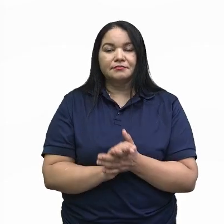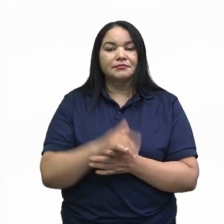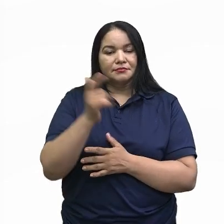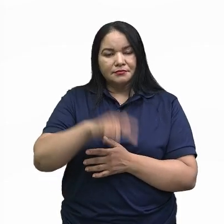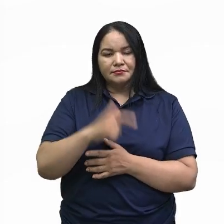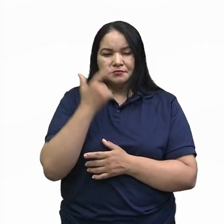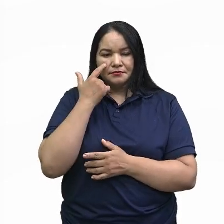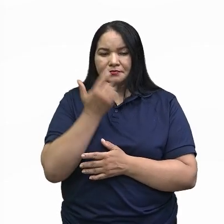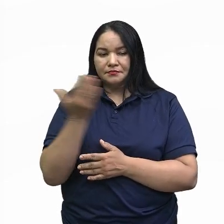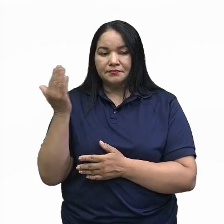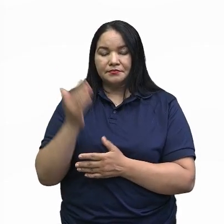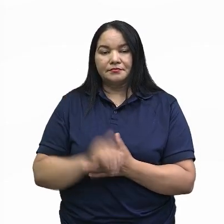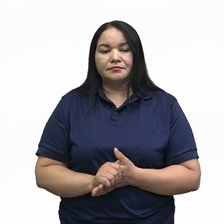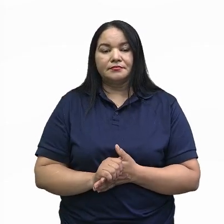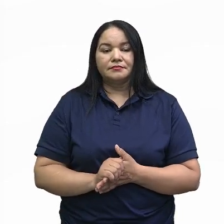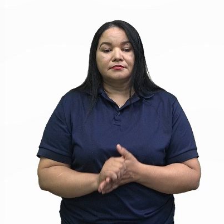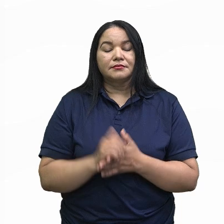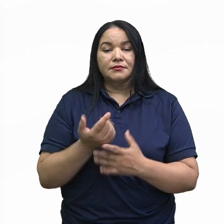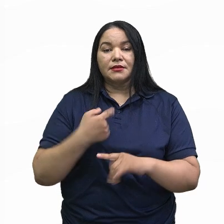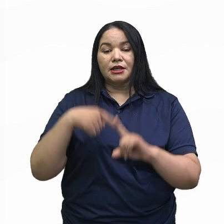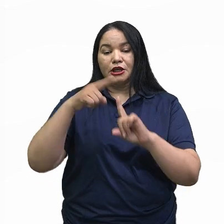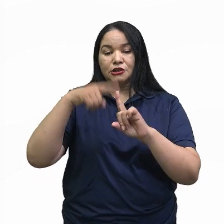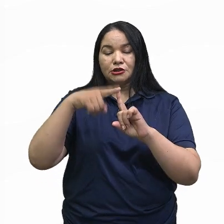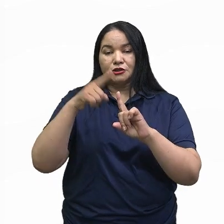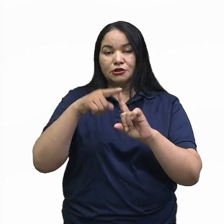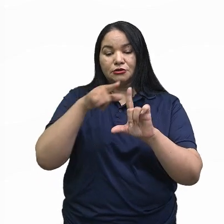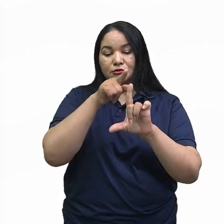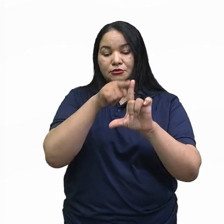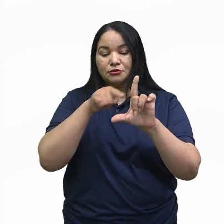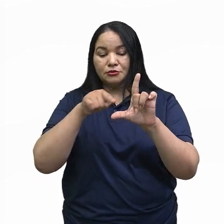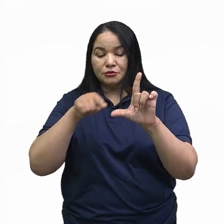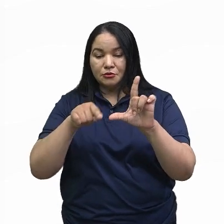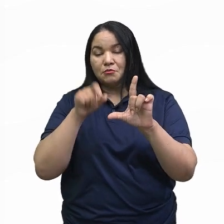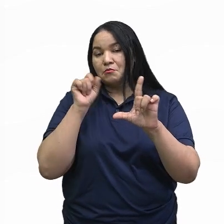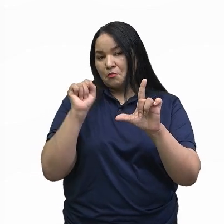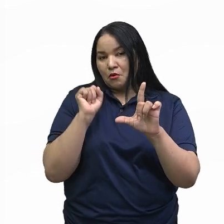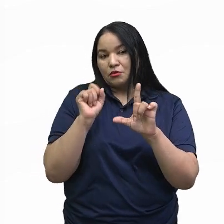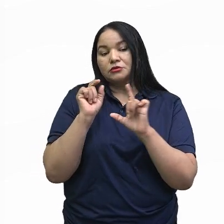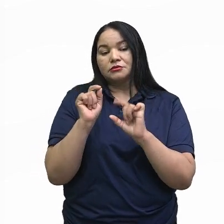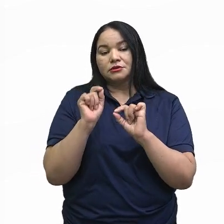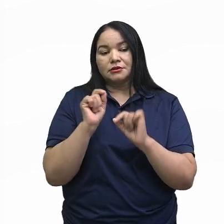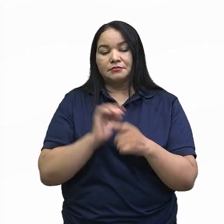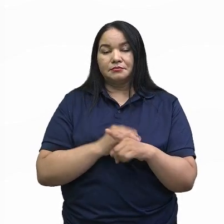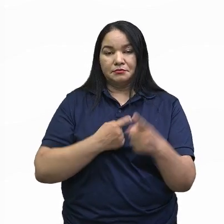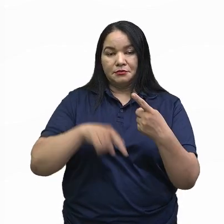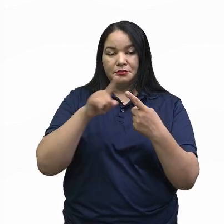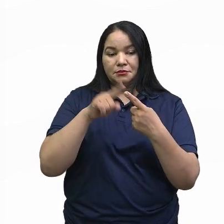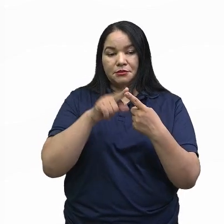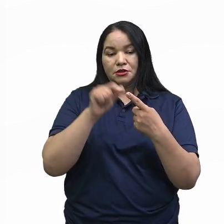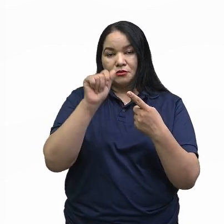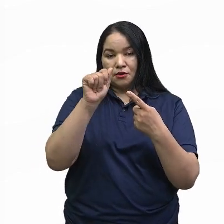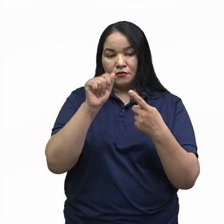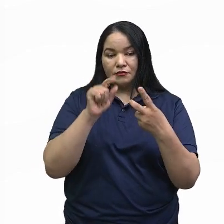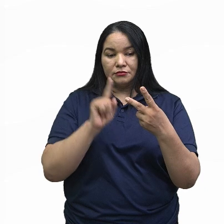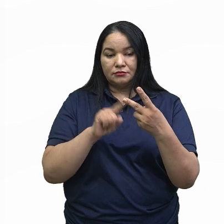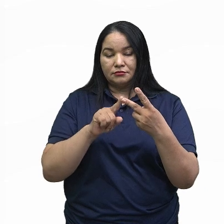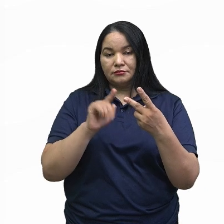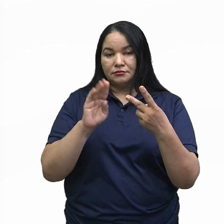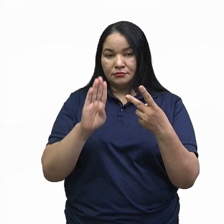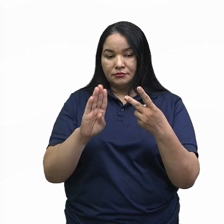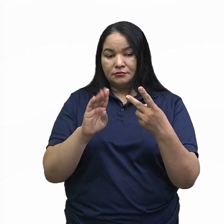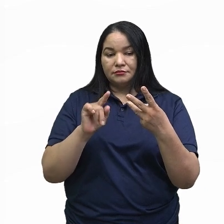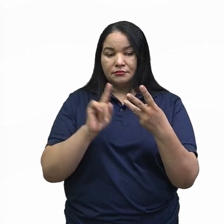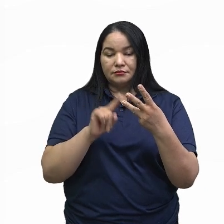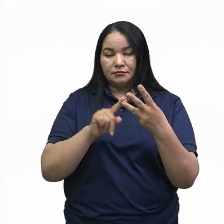as partículas, né, o tipo de decaimento que pode acontecer. Então, nós temos o alfa, o beta e